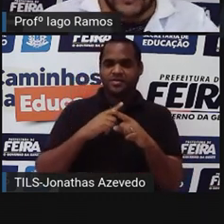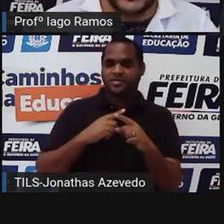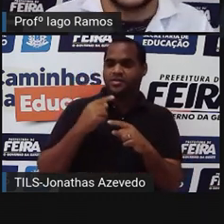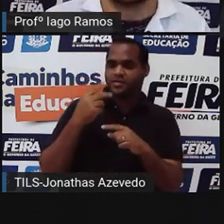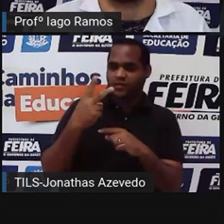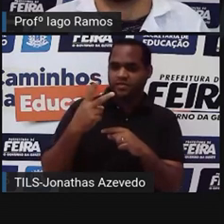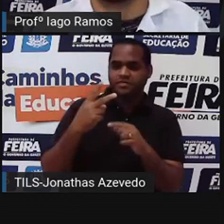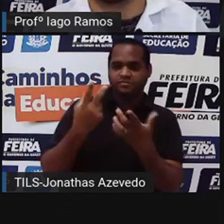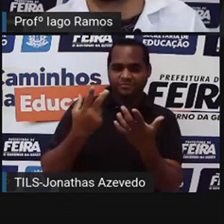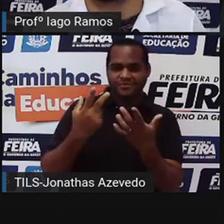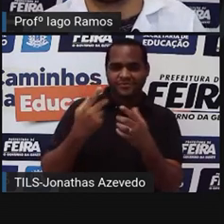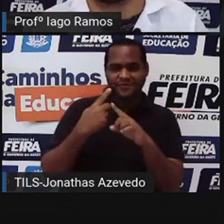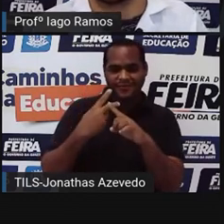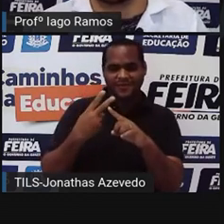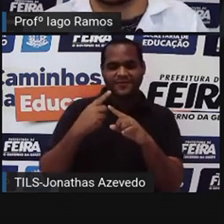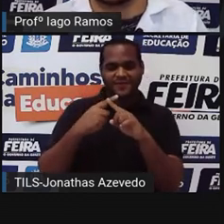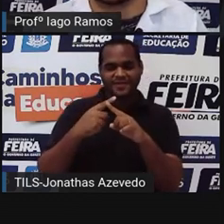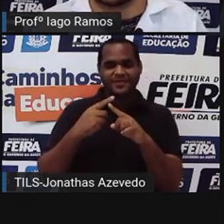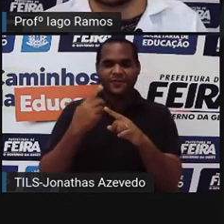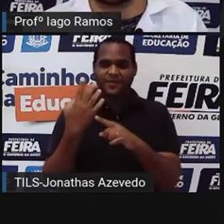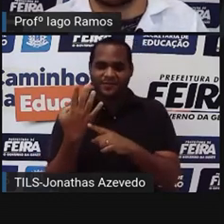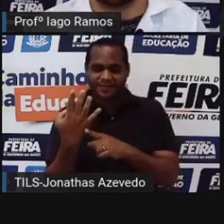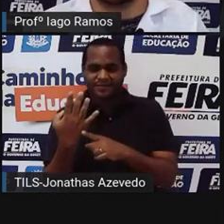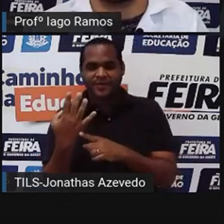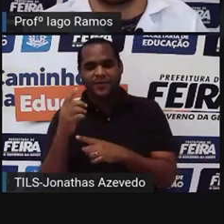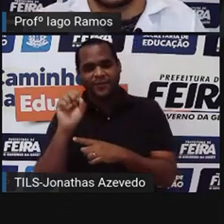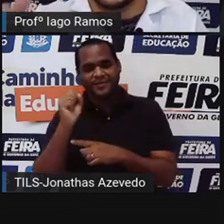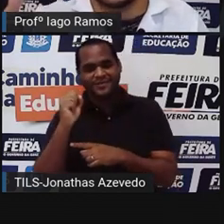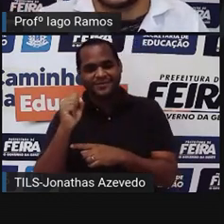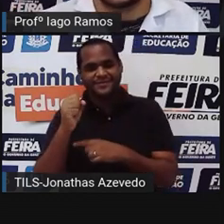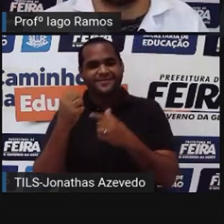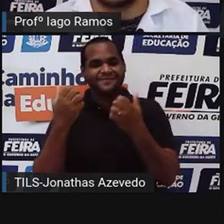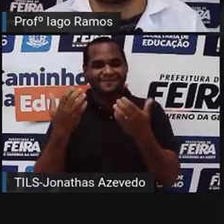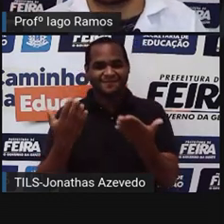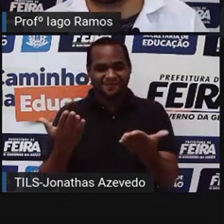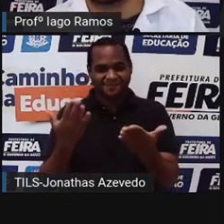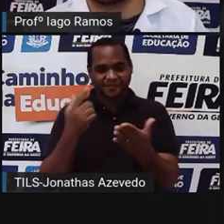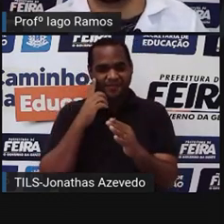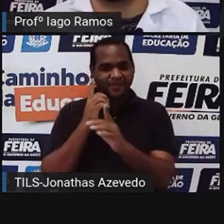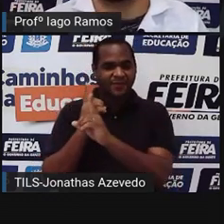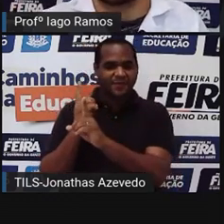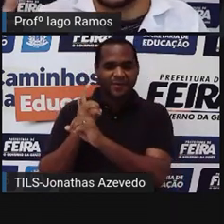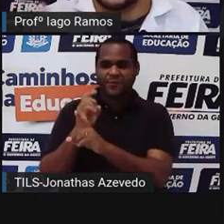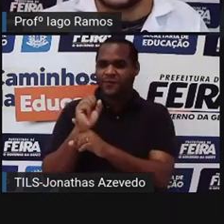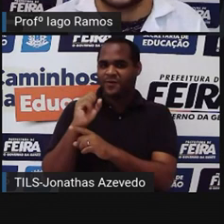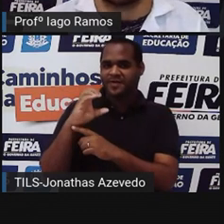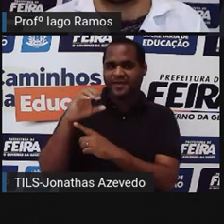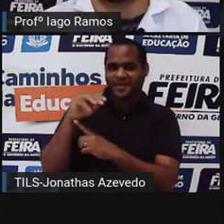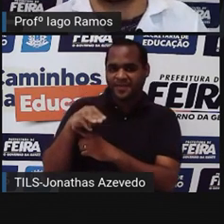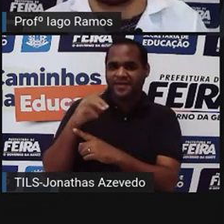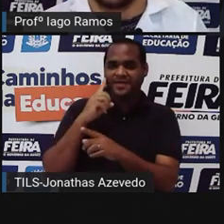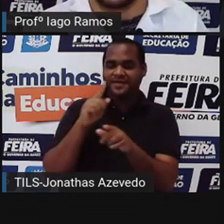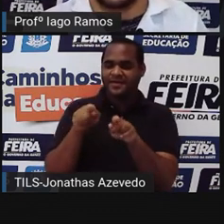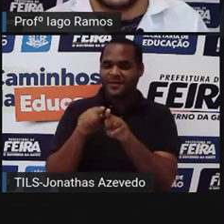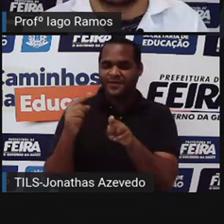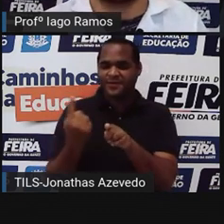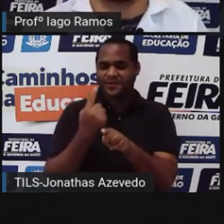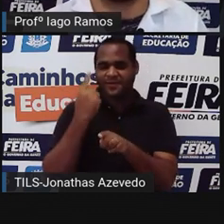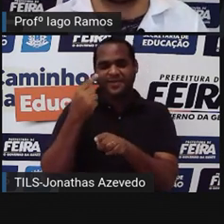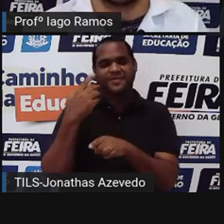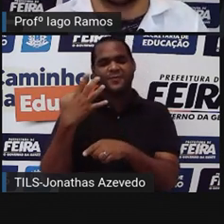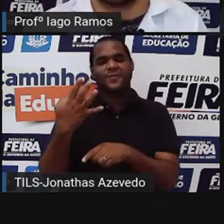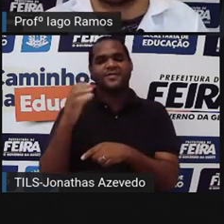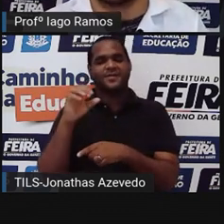vezes o valor de x, que foi 4. 2 vezes 4 é igual a 8. Achei a base, 8 centímetros. Achei a altura,